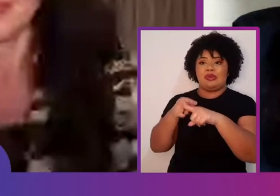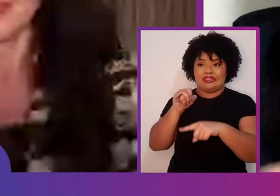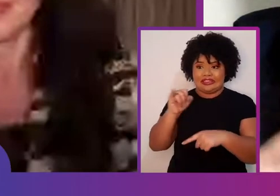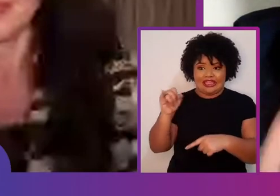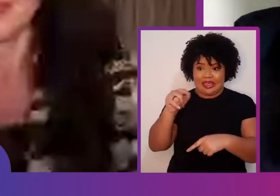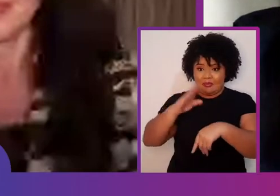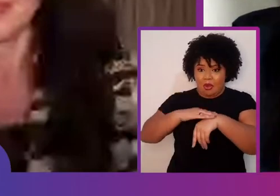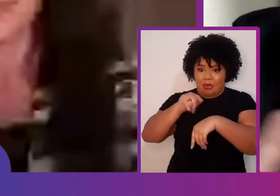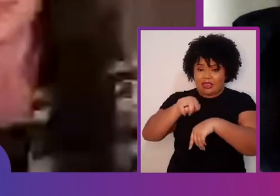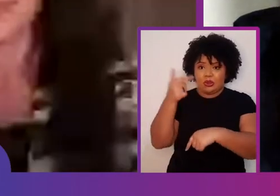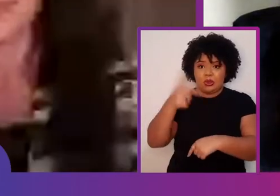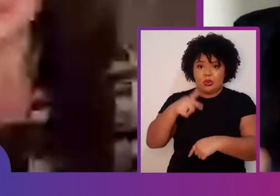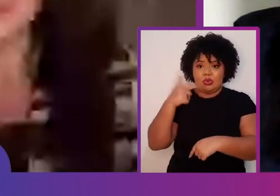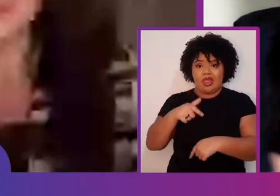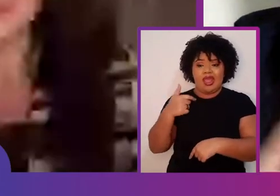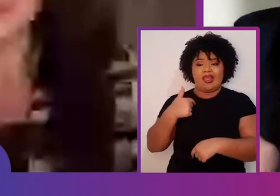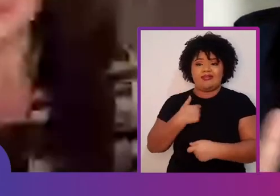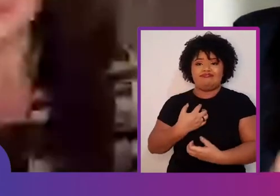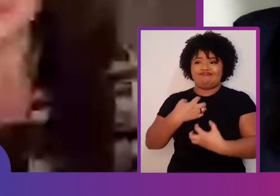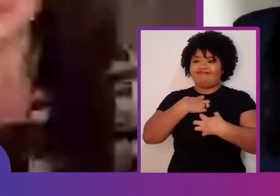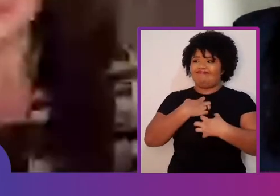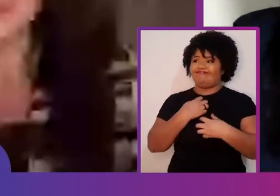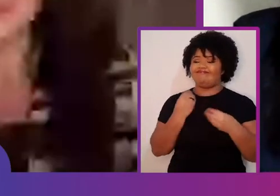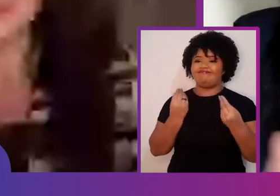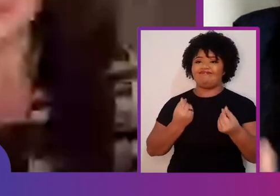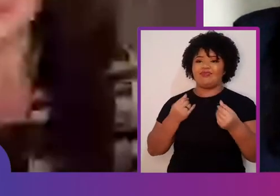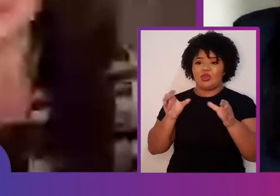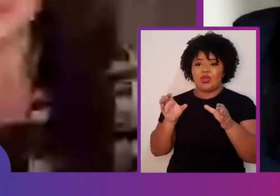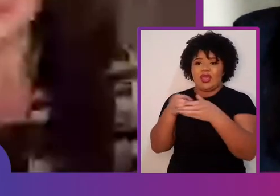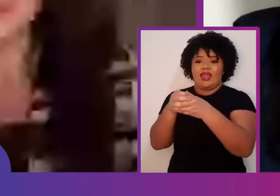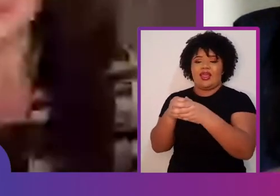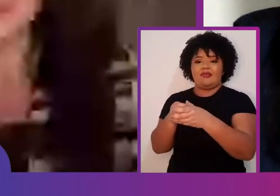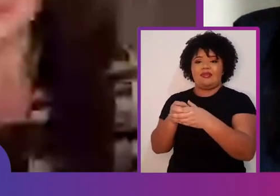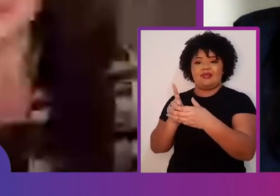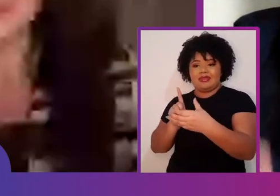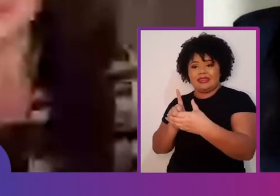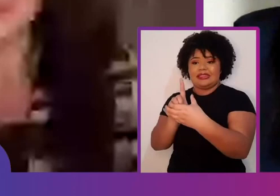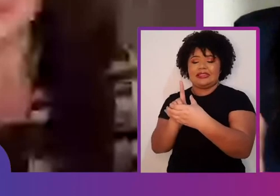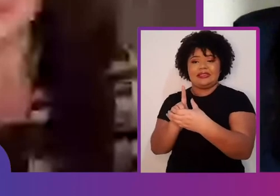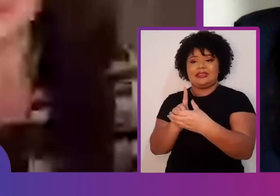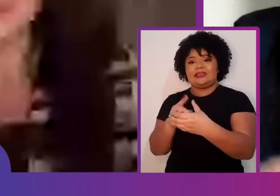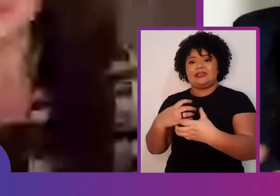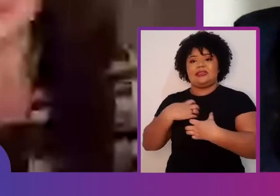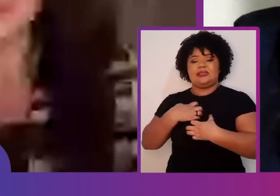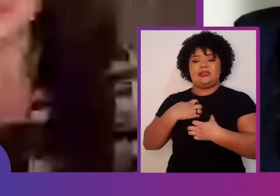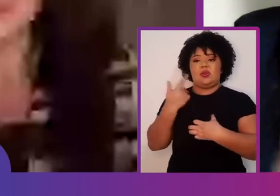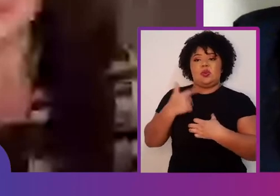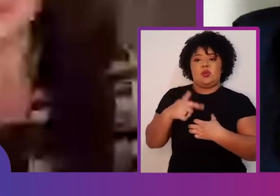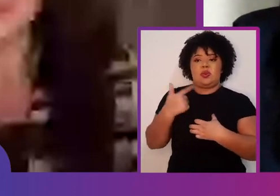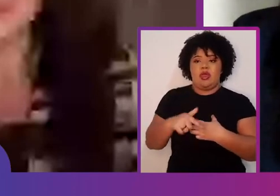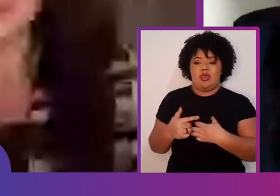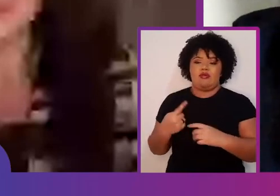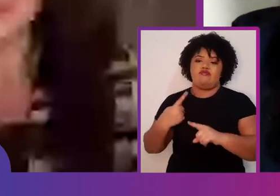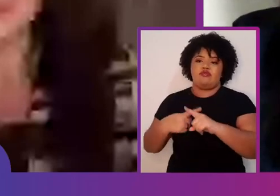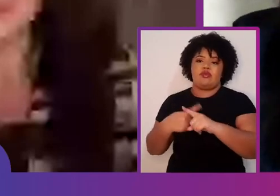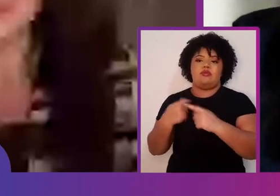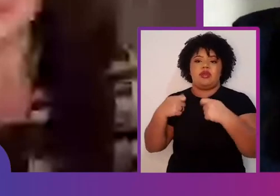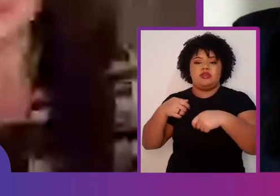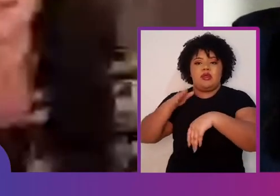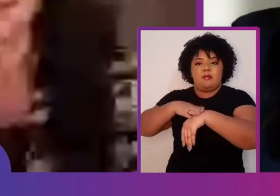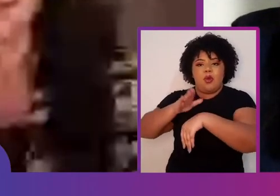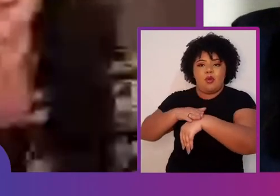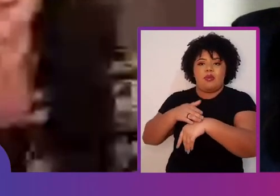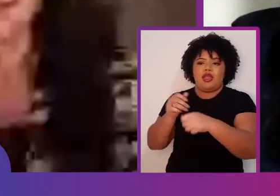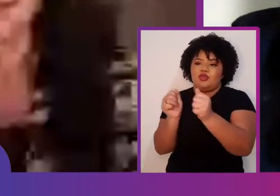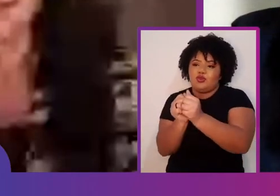o team building, ele não consegue formar o time, ele não consegue se perceber pertencendo a um grupo se ele não fizer, né, se ele não tomar uma cervejinha no